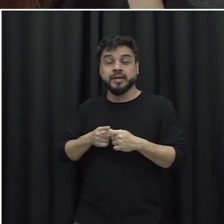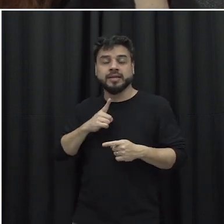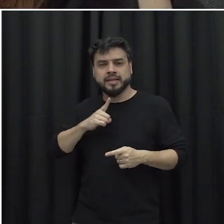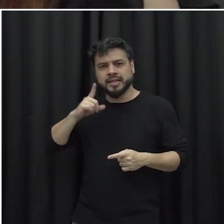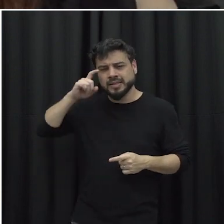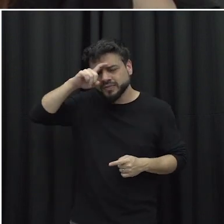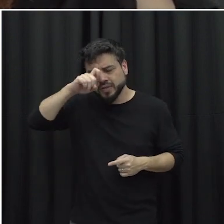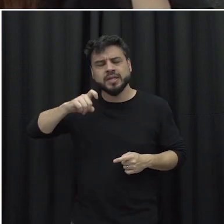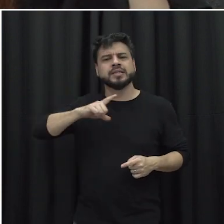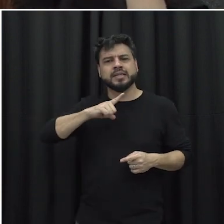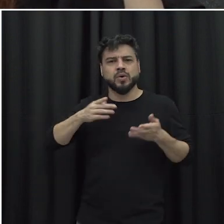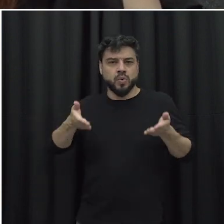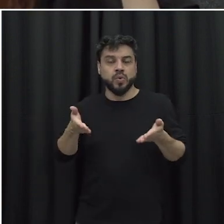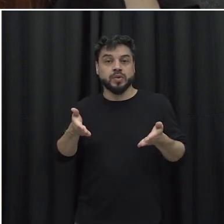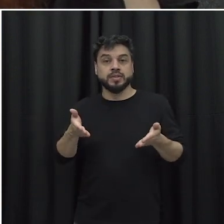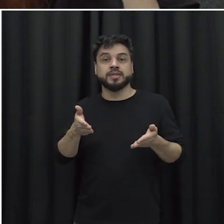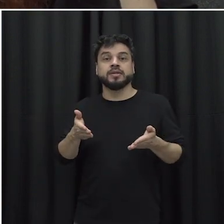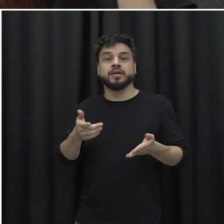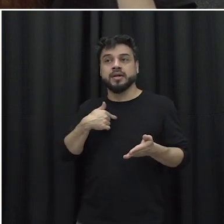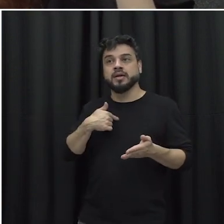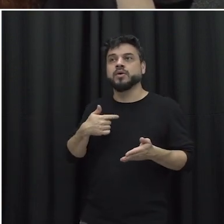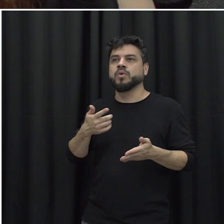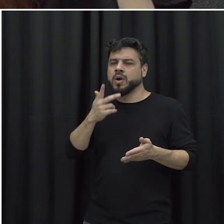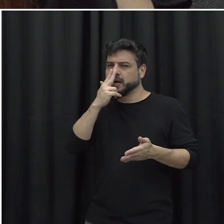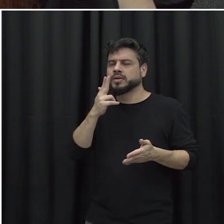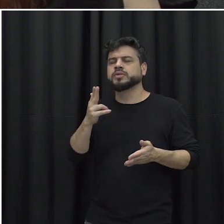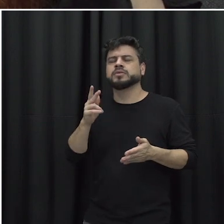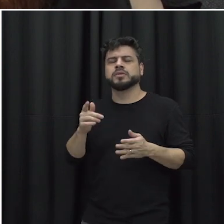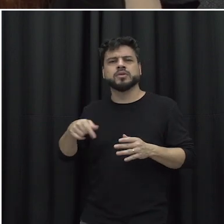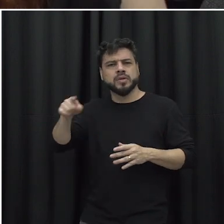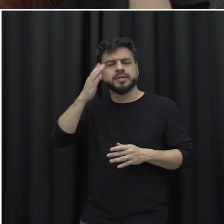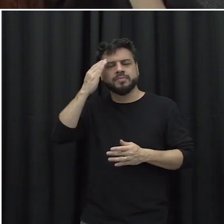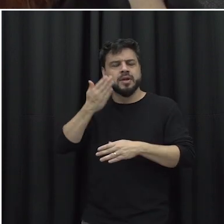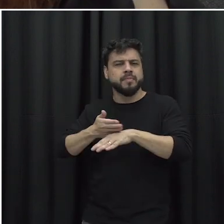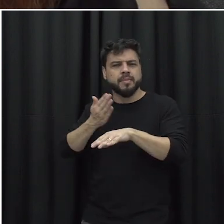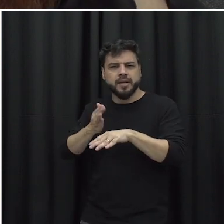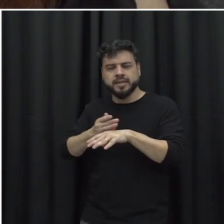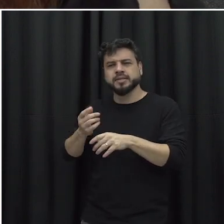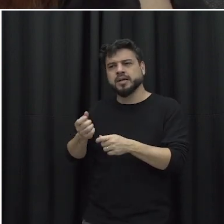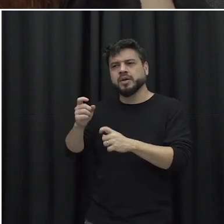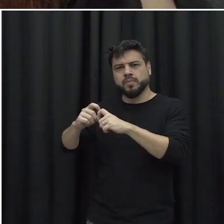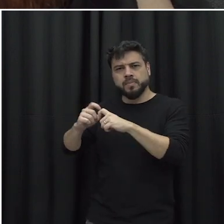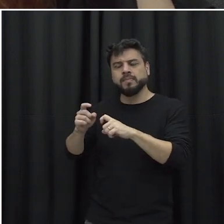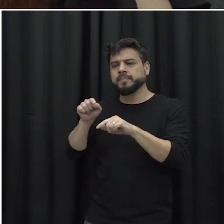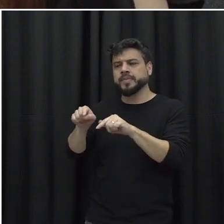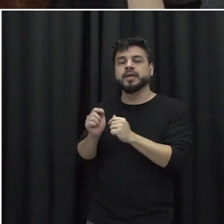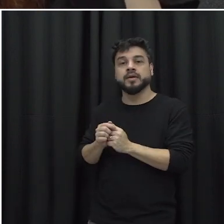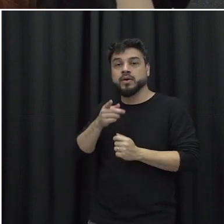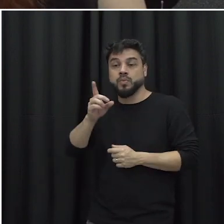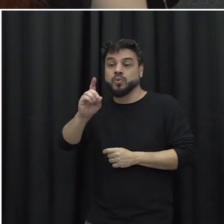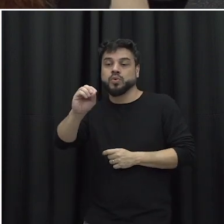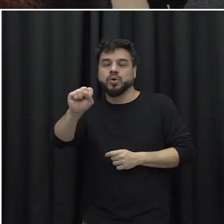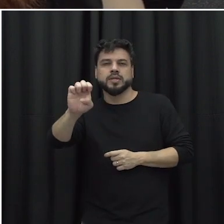né, o Elton acho que vai poder falar melhor na prática clínica, é justamente em relação à dose, né? Porque a gente não tem um